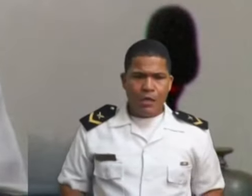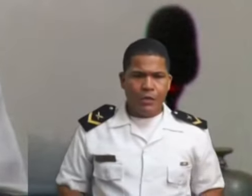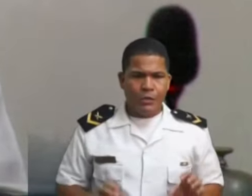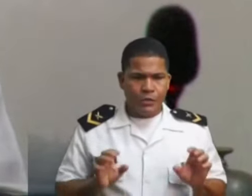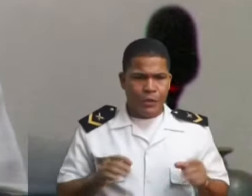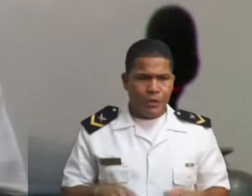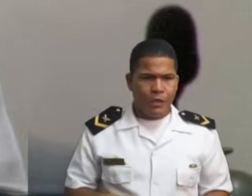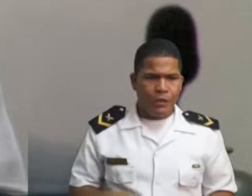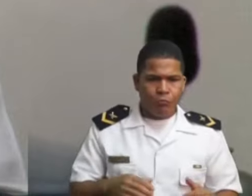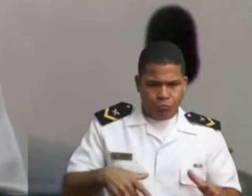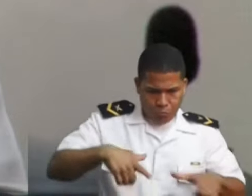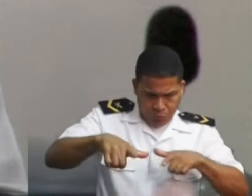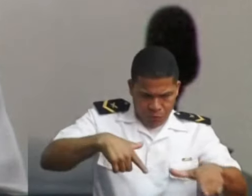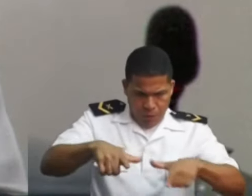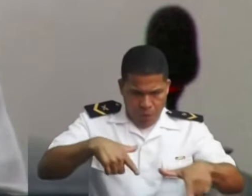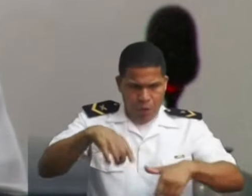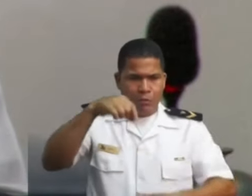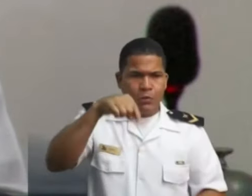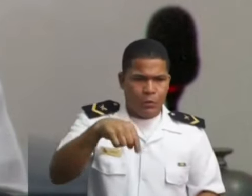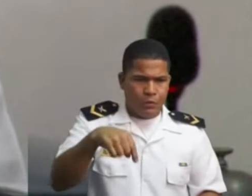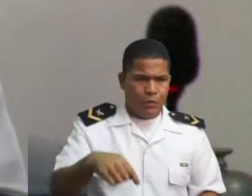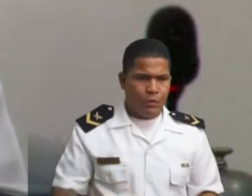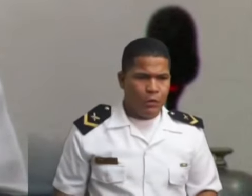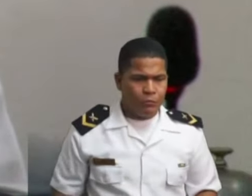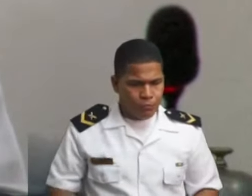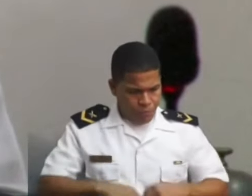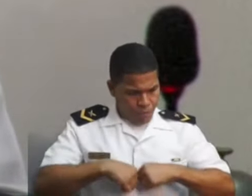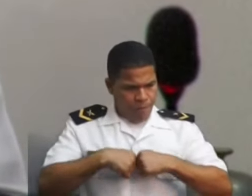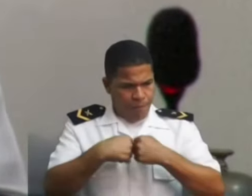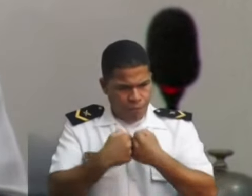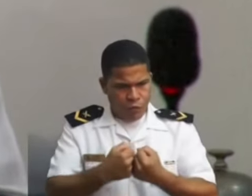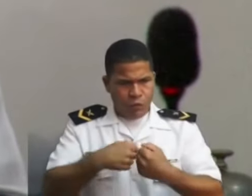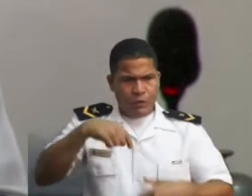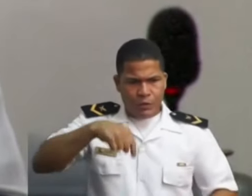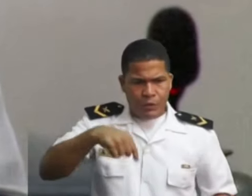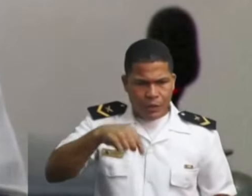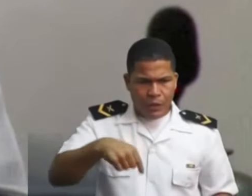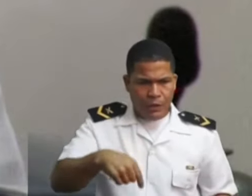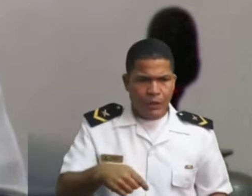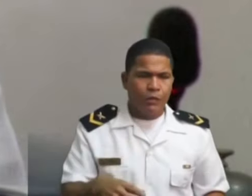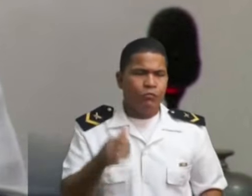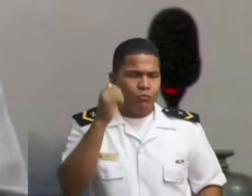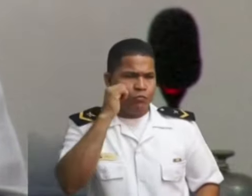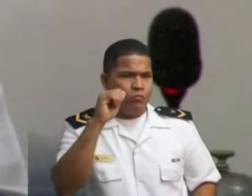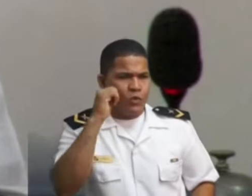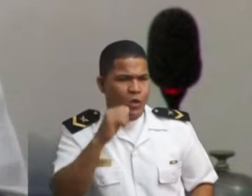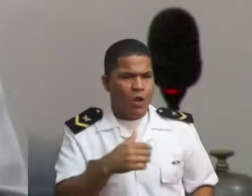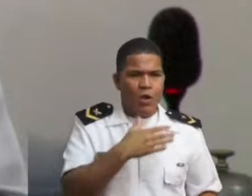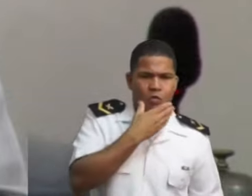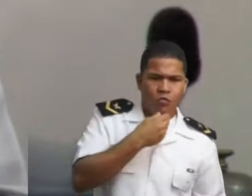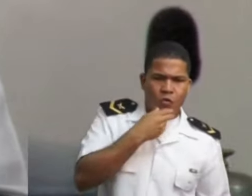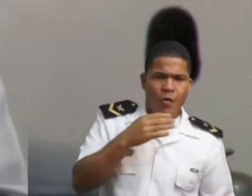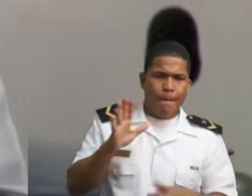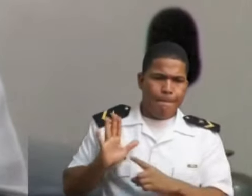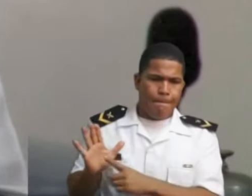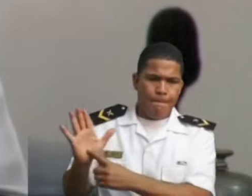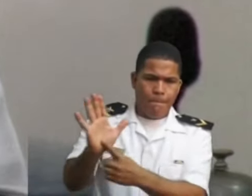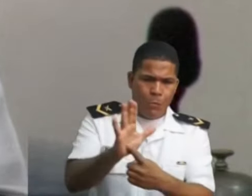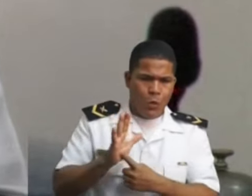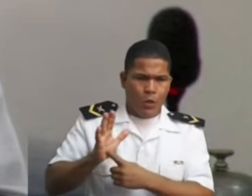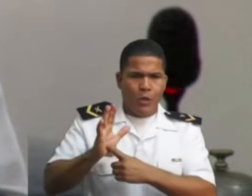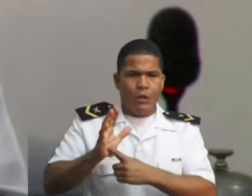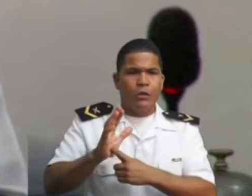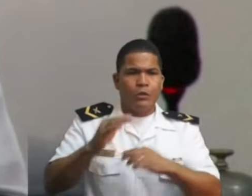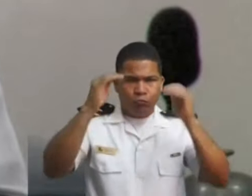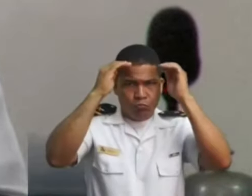no desempenho de suas lides. O esforço empreendido pelas senhoras e senhores reflete o